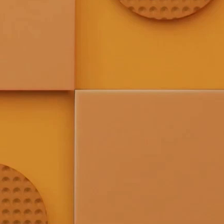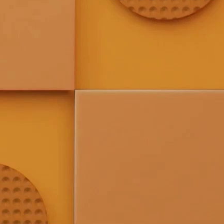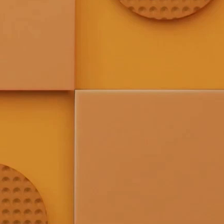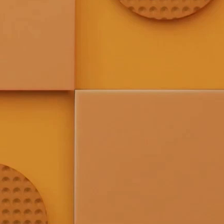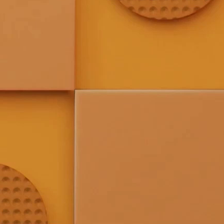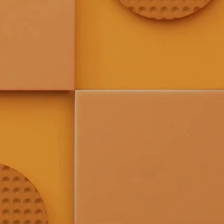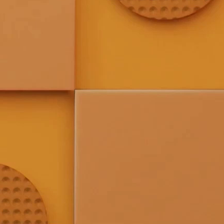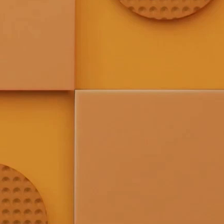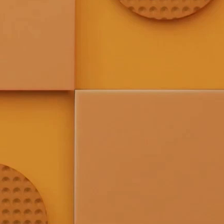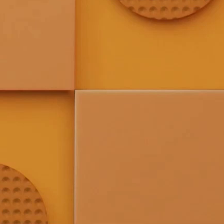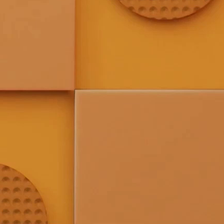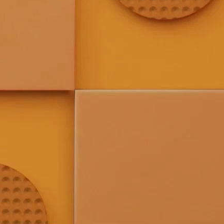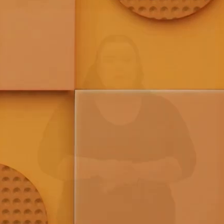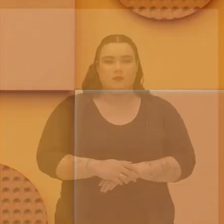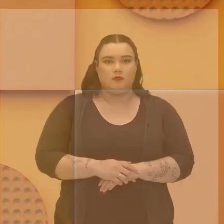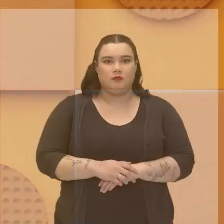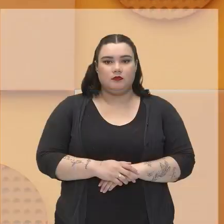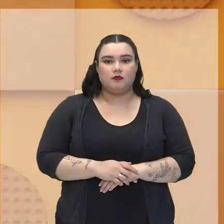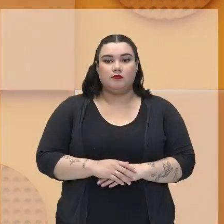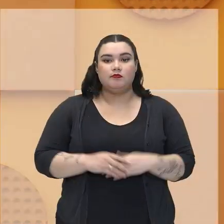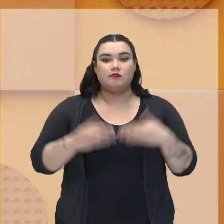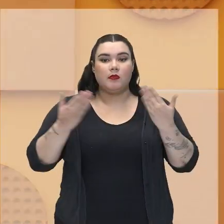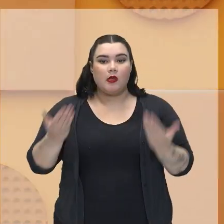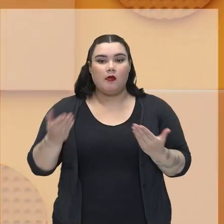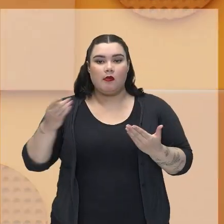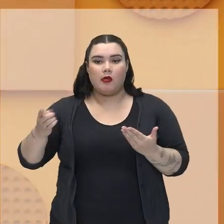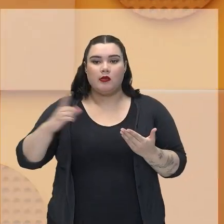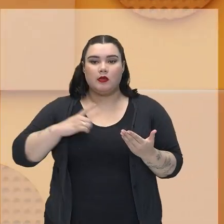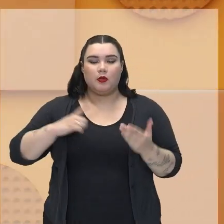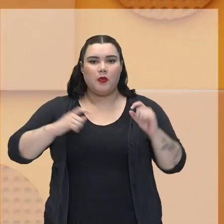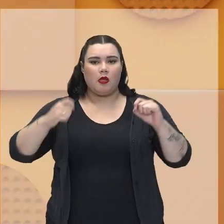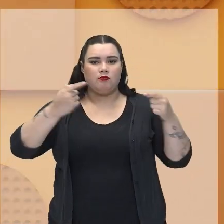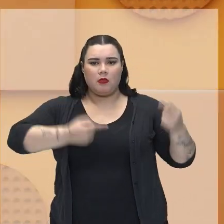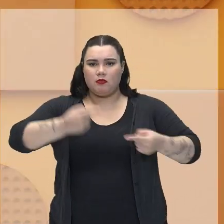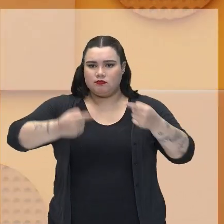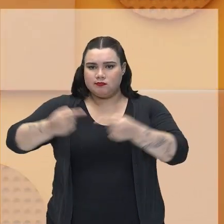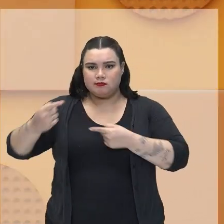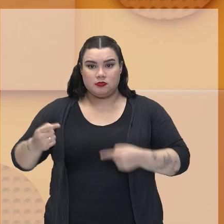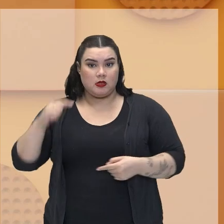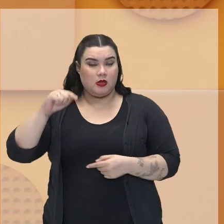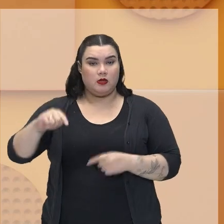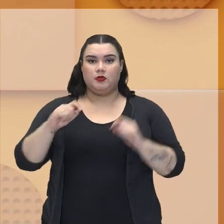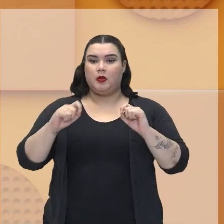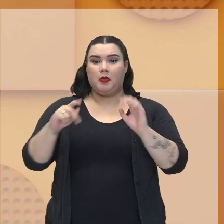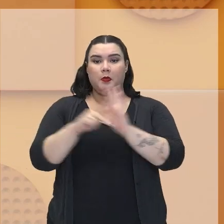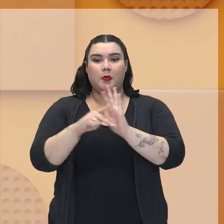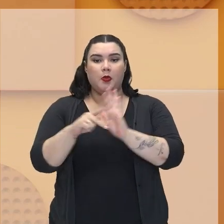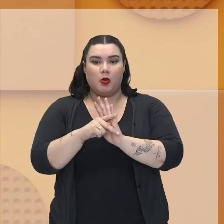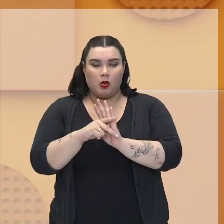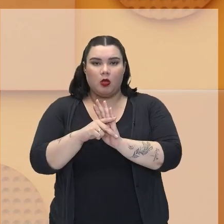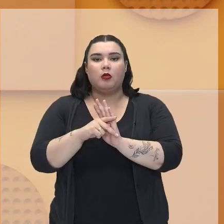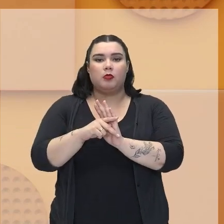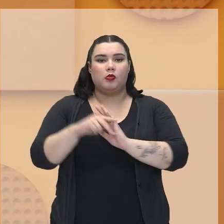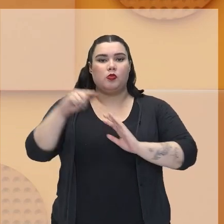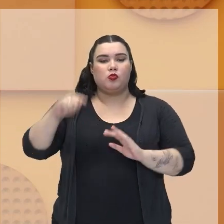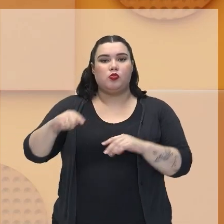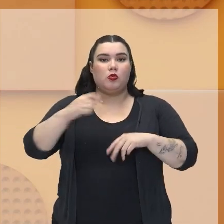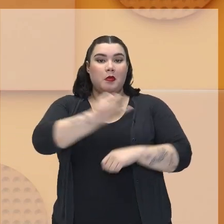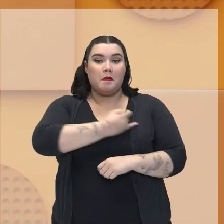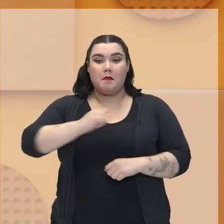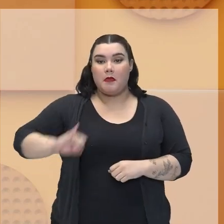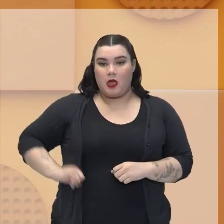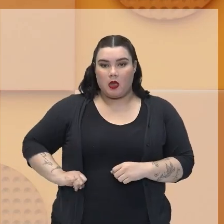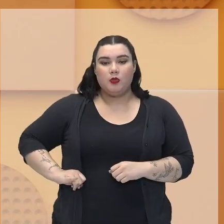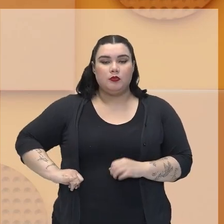Guarda Imperial. E essa Guarda Imperial, ela tinha um financiamento largo, por assim